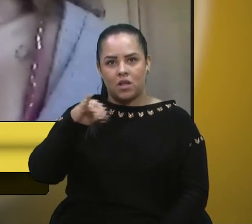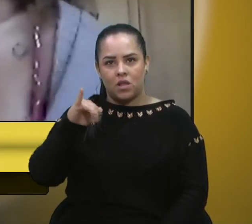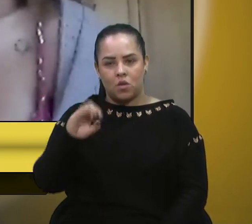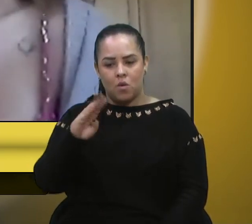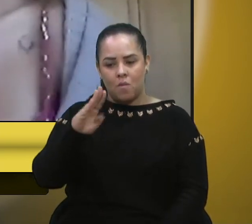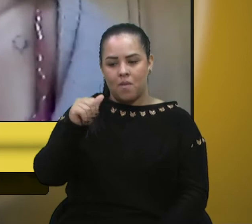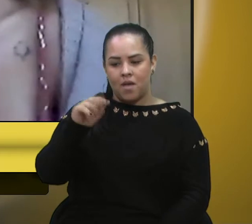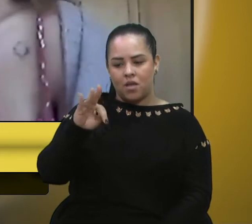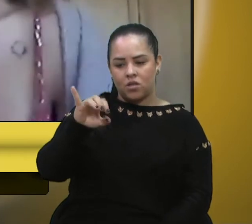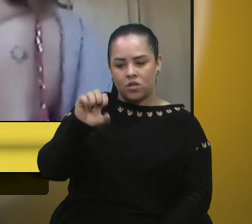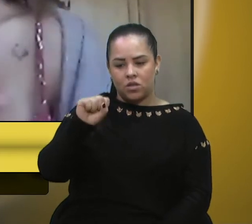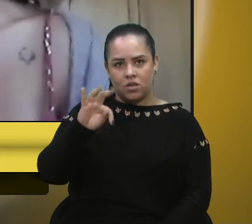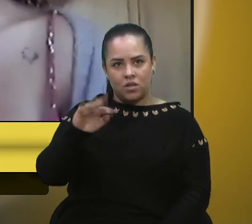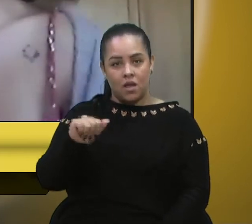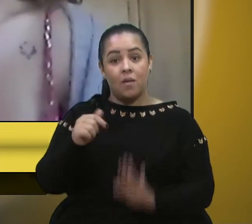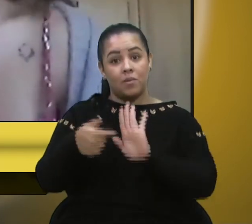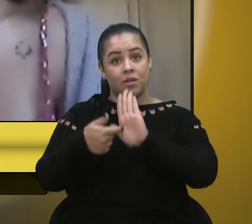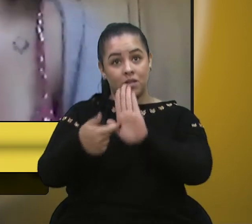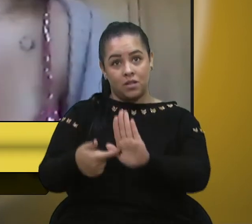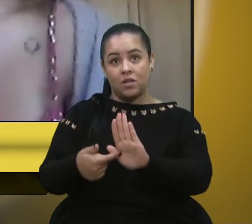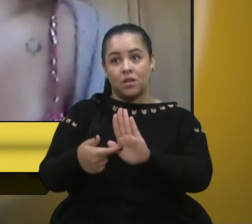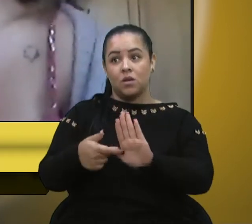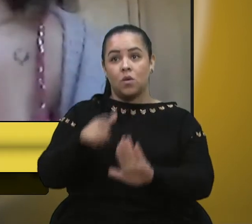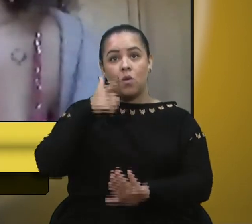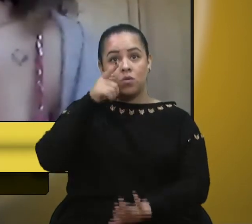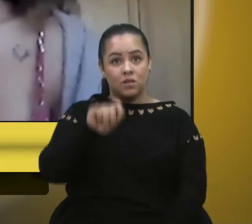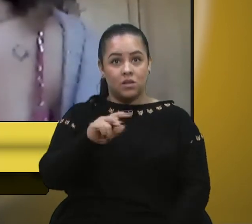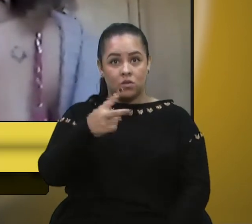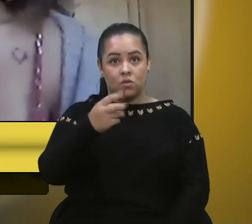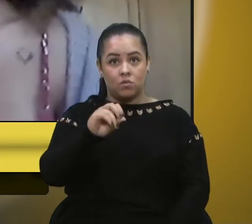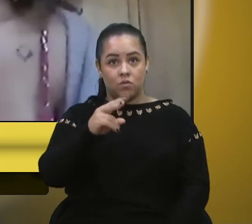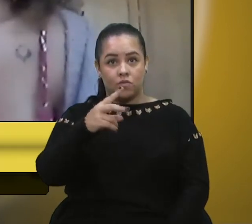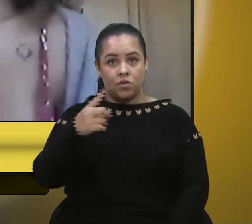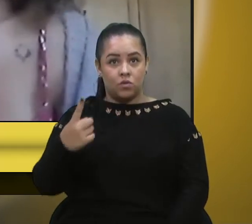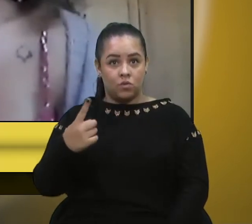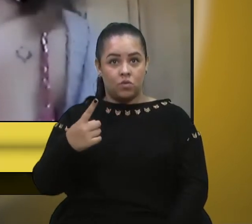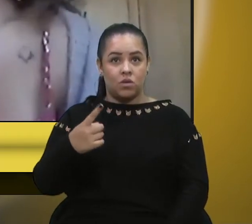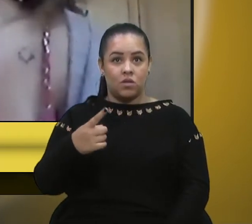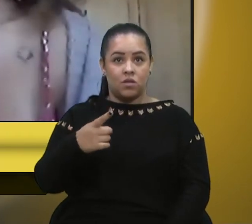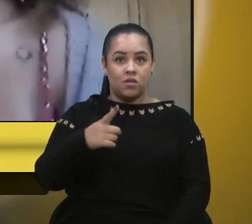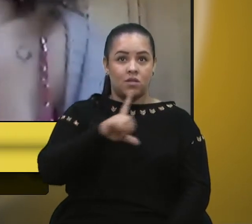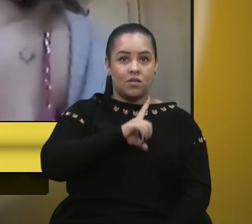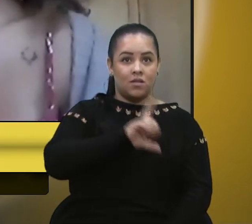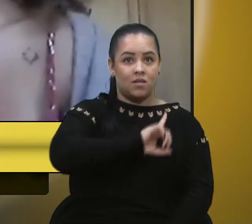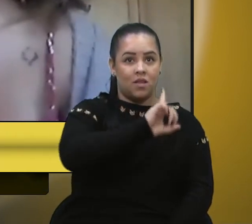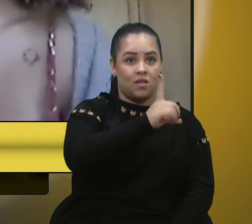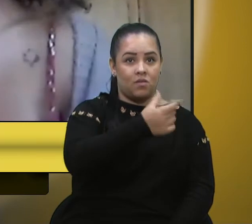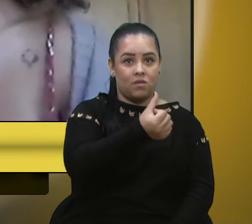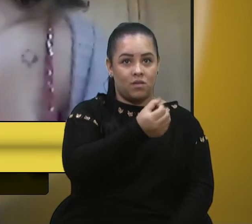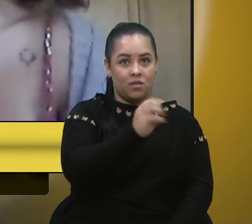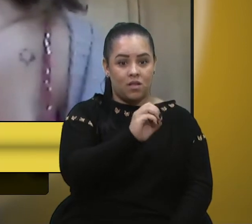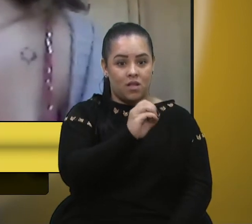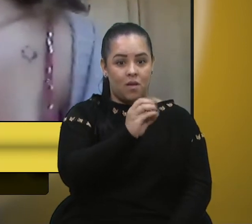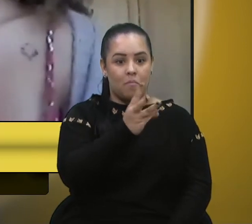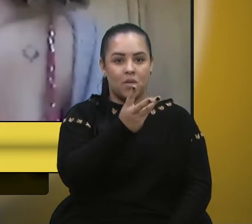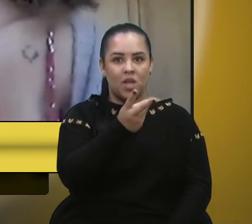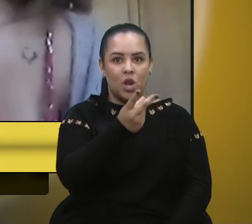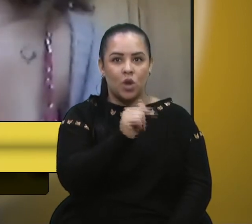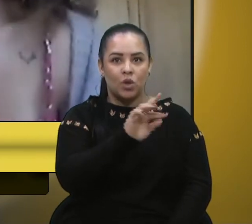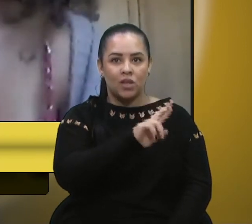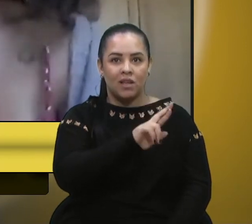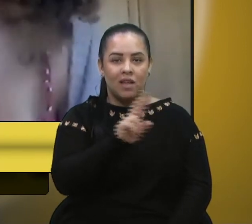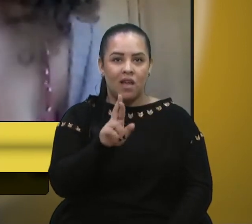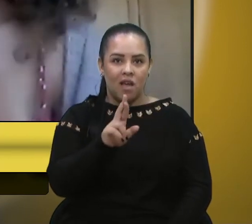possibilidade de Caxias do Sul terminar o ano de 2021 com um déficit de 160 milhões no seu orçamento, o que é